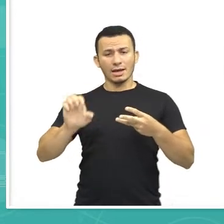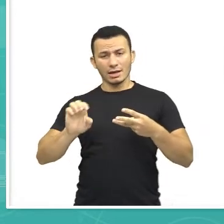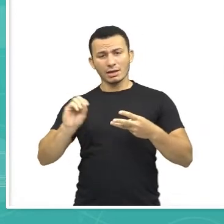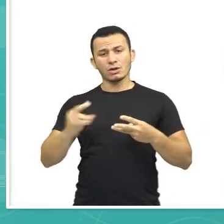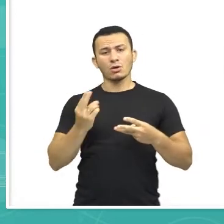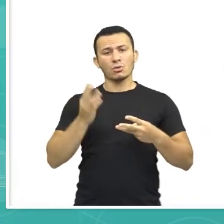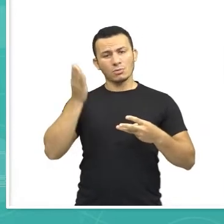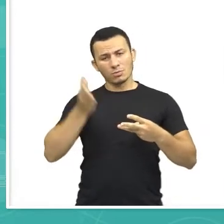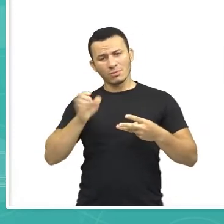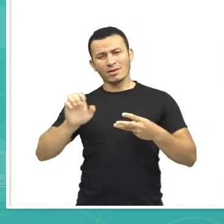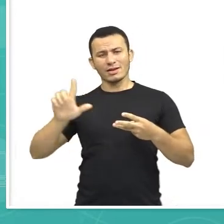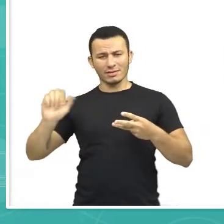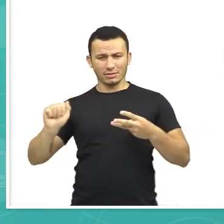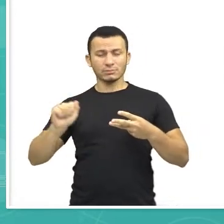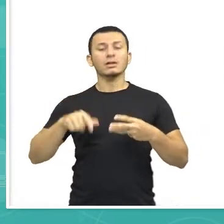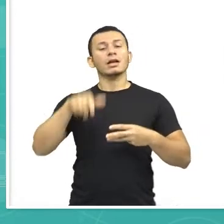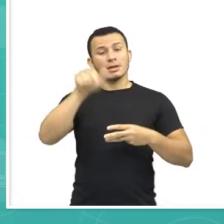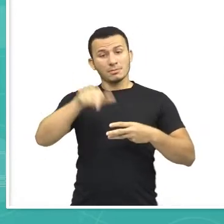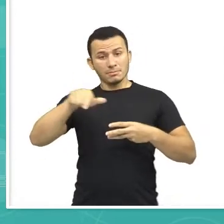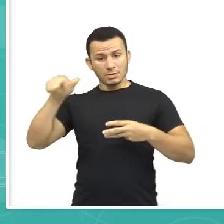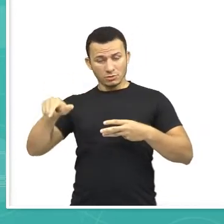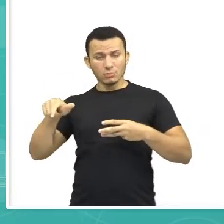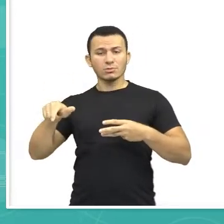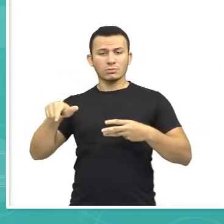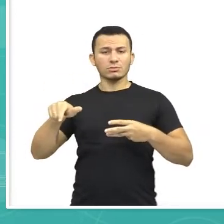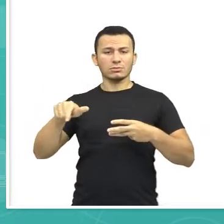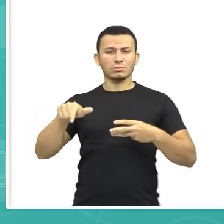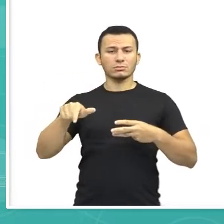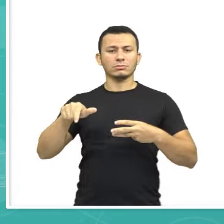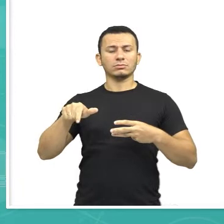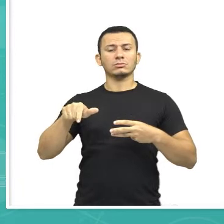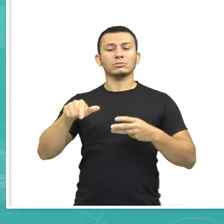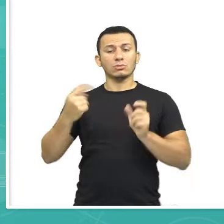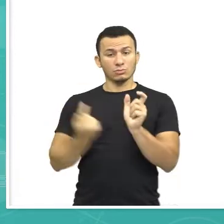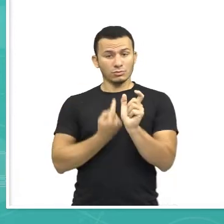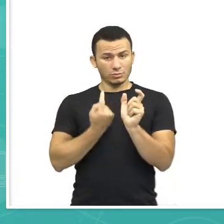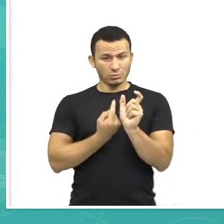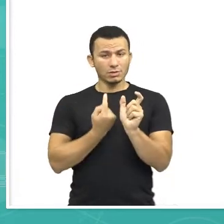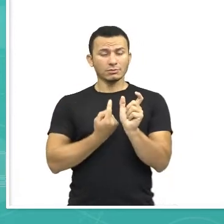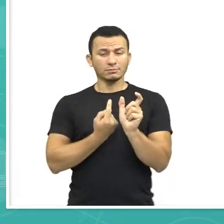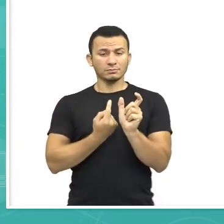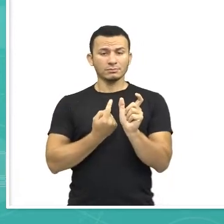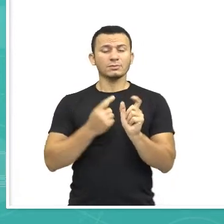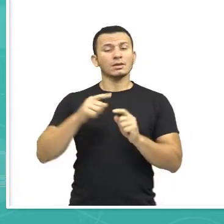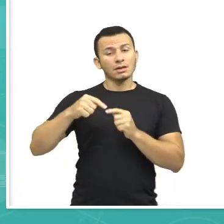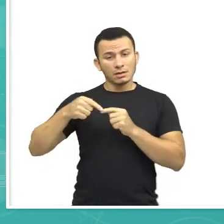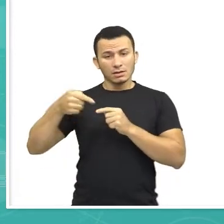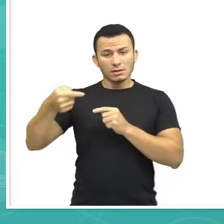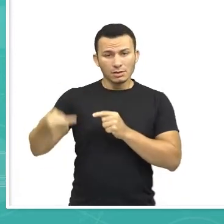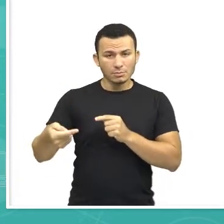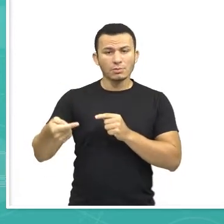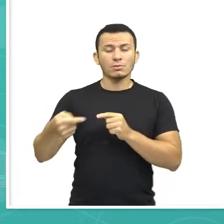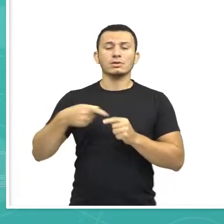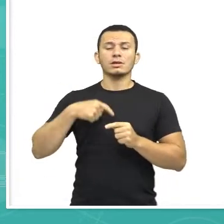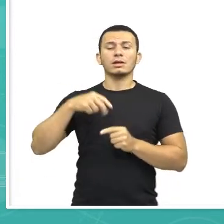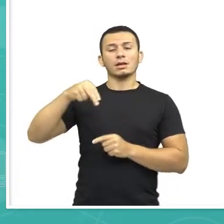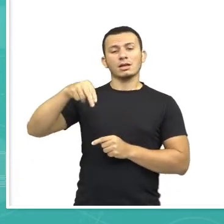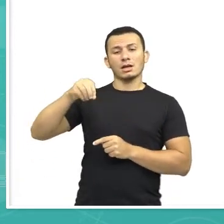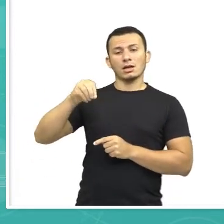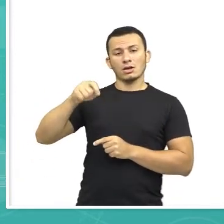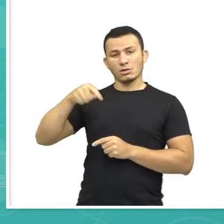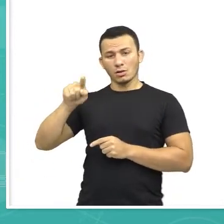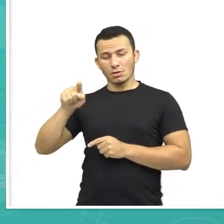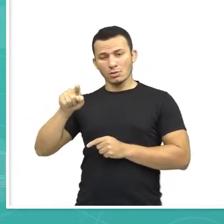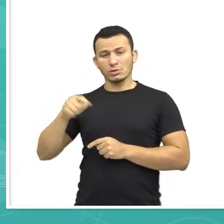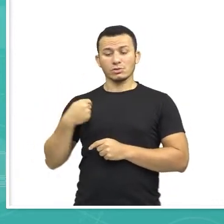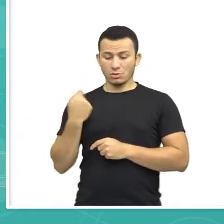bem, são aqui as pessoas do discurso, do singular, e nós temos depois o nós, o